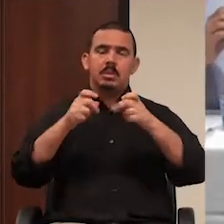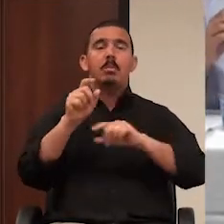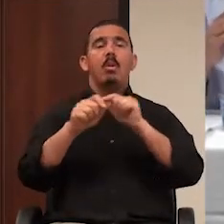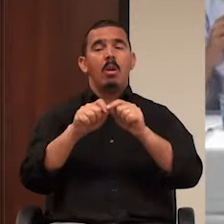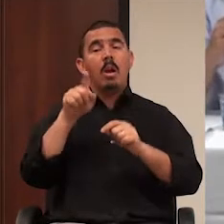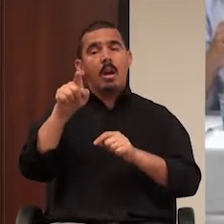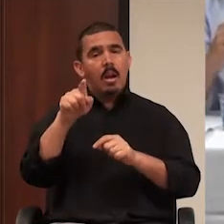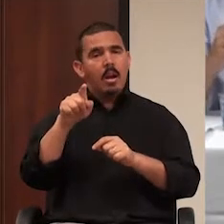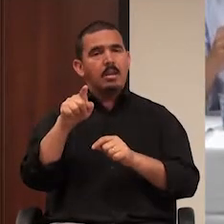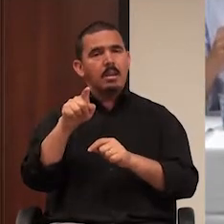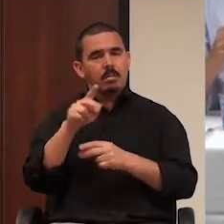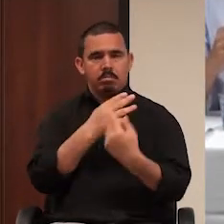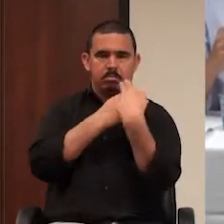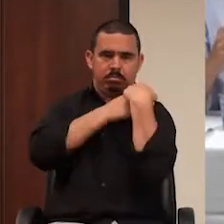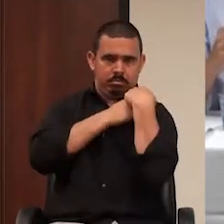interdição.